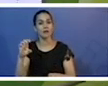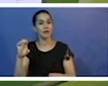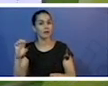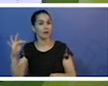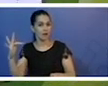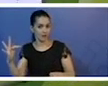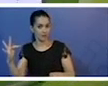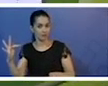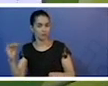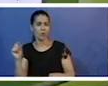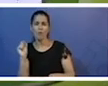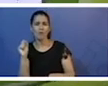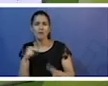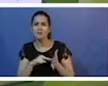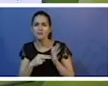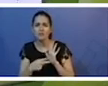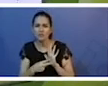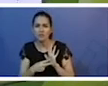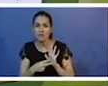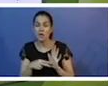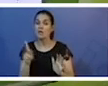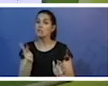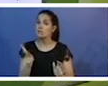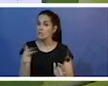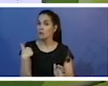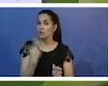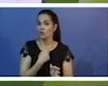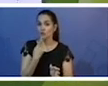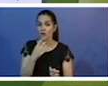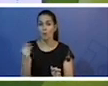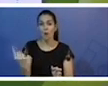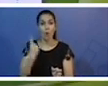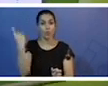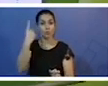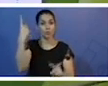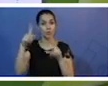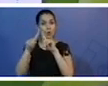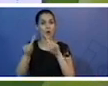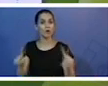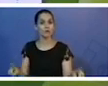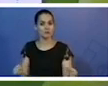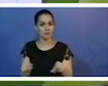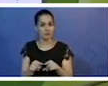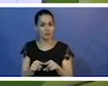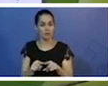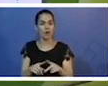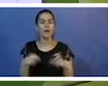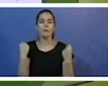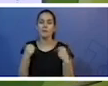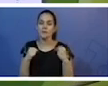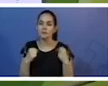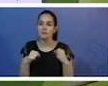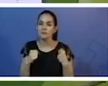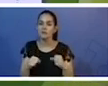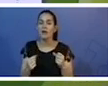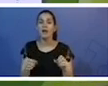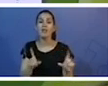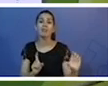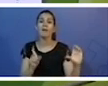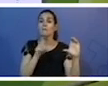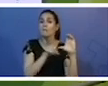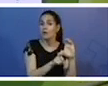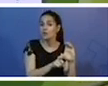seja, sempre que a gente fala de altura do triângulo, essa altura depende de um